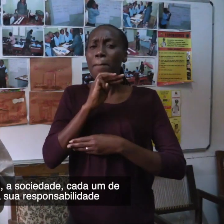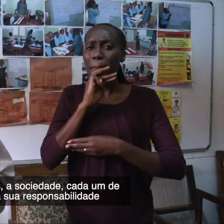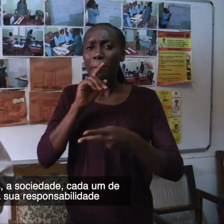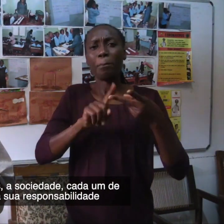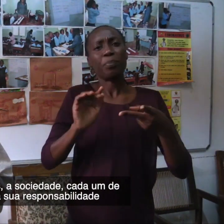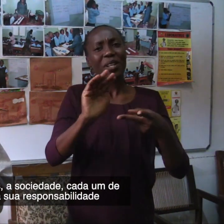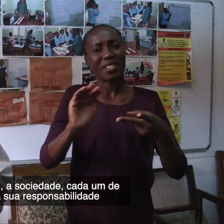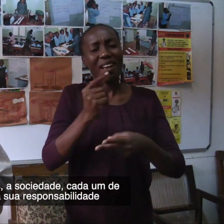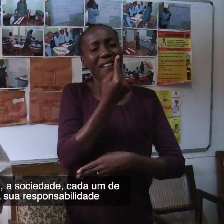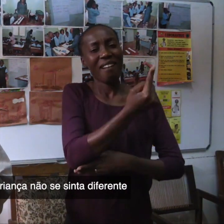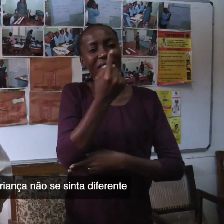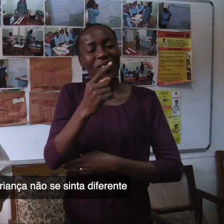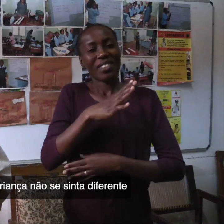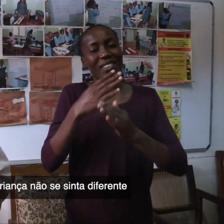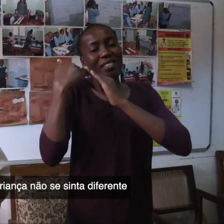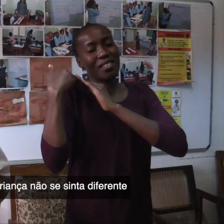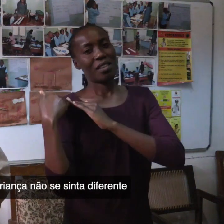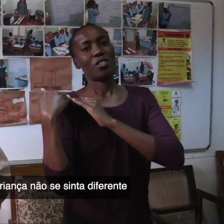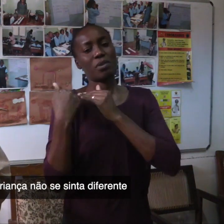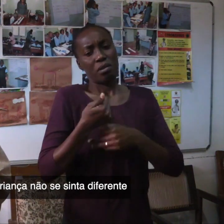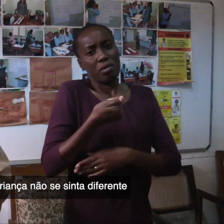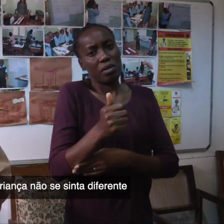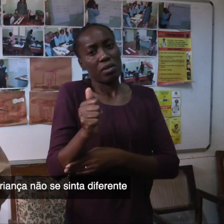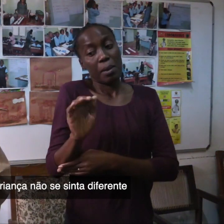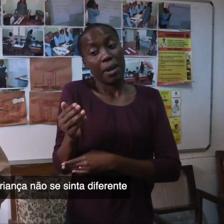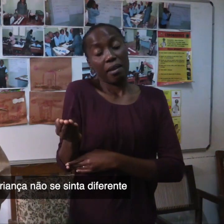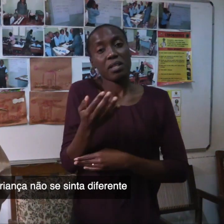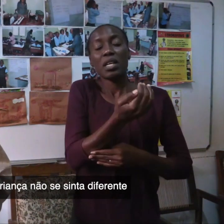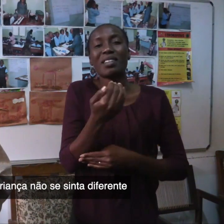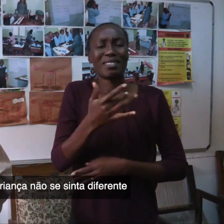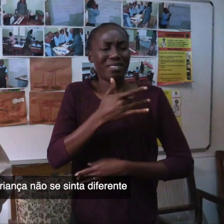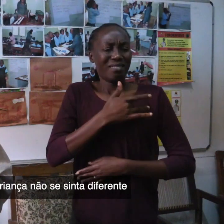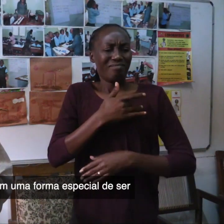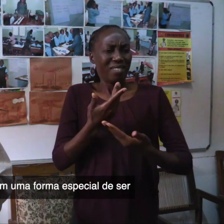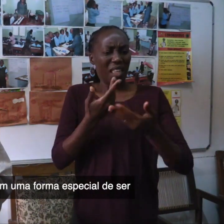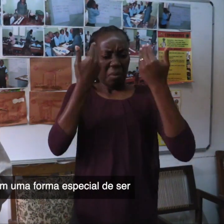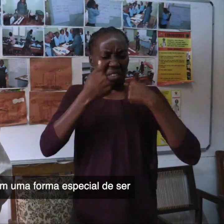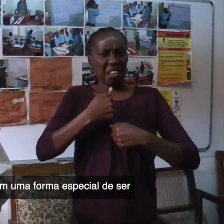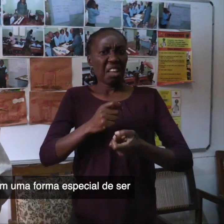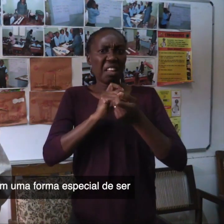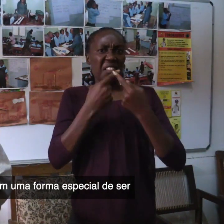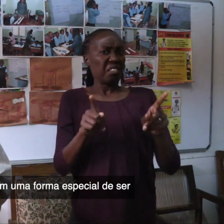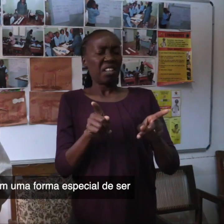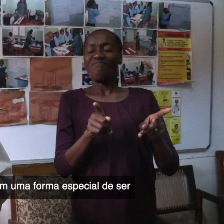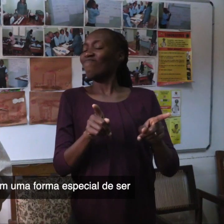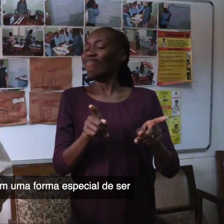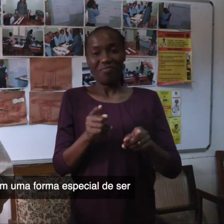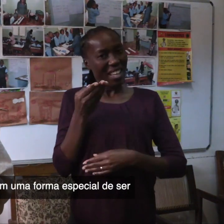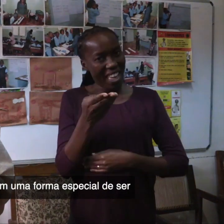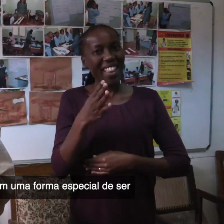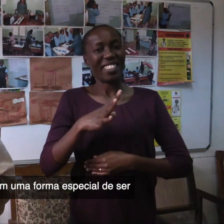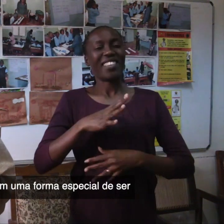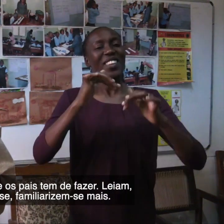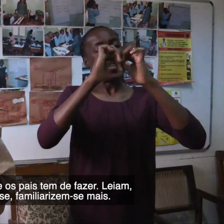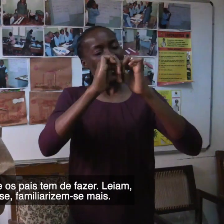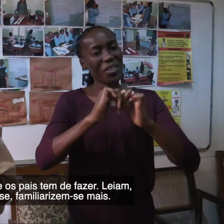cada um de nós tem a sua responsabilidade para que esta criança não se sinta de frente, porque ela só tem uma forma especial de